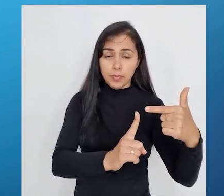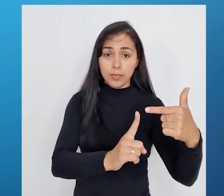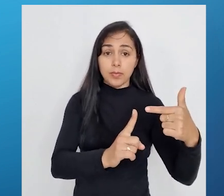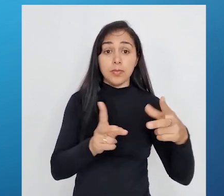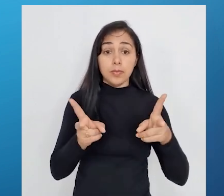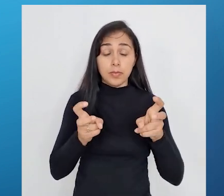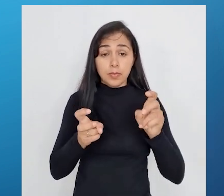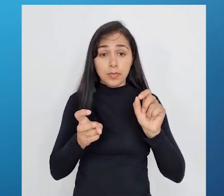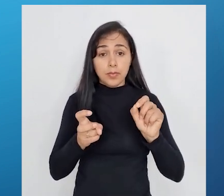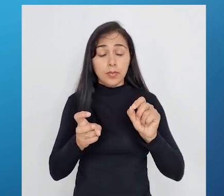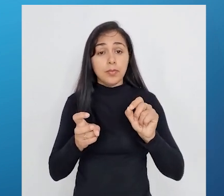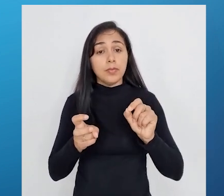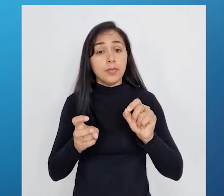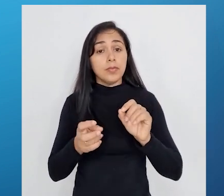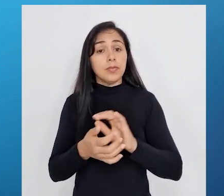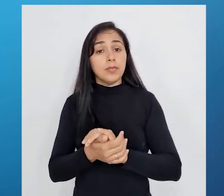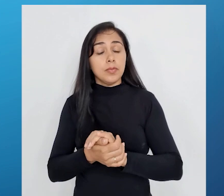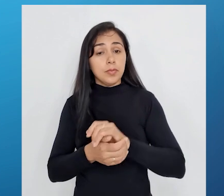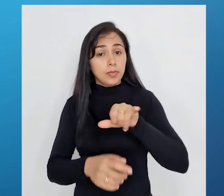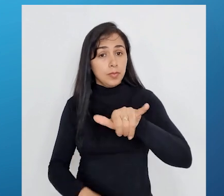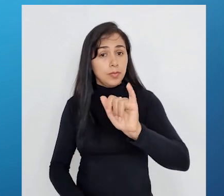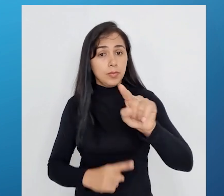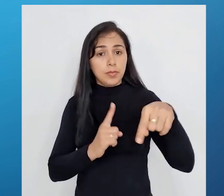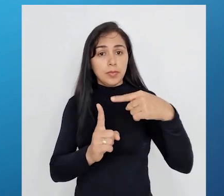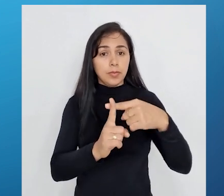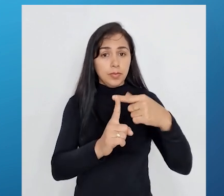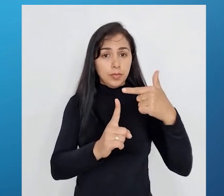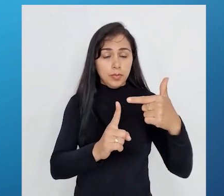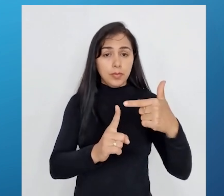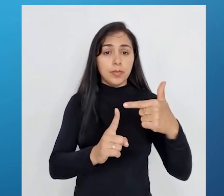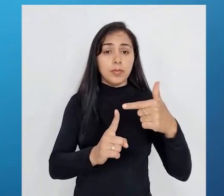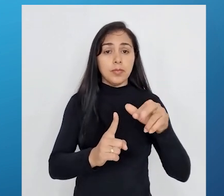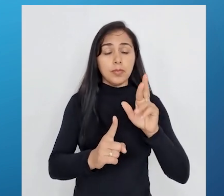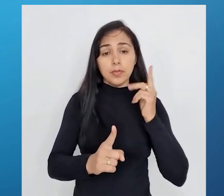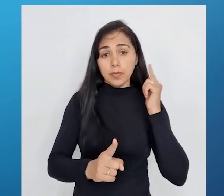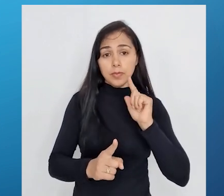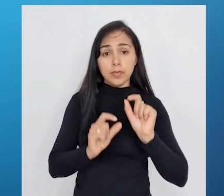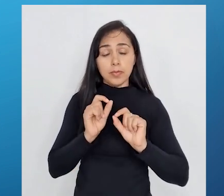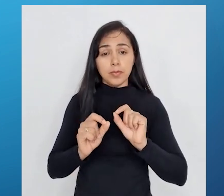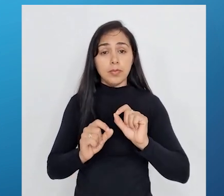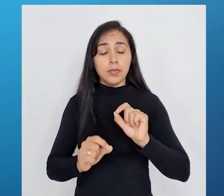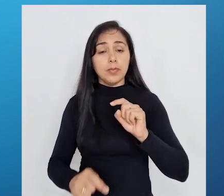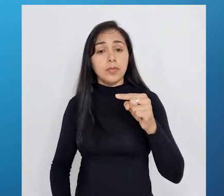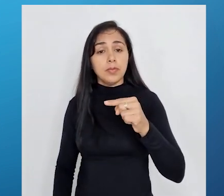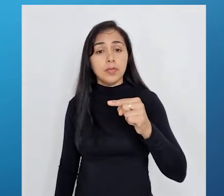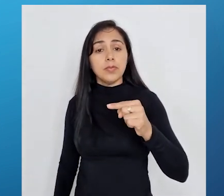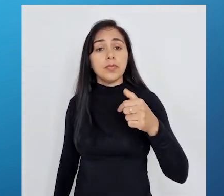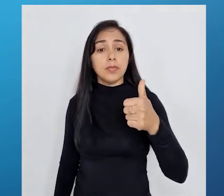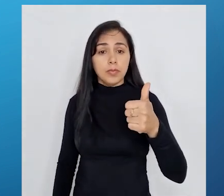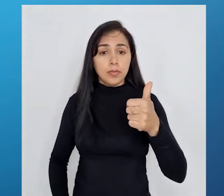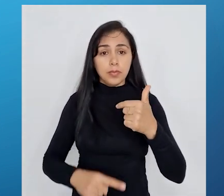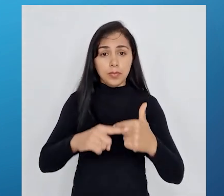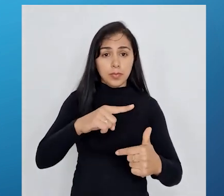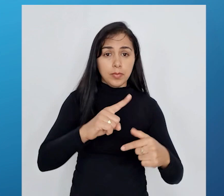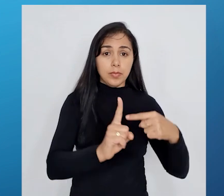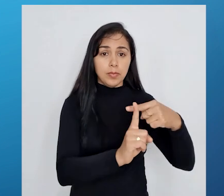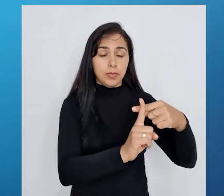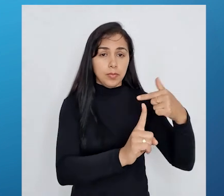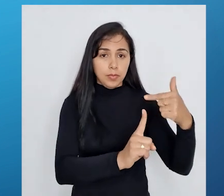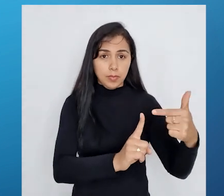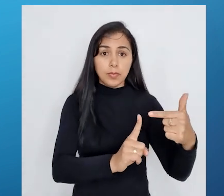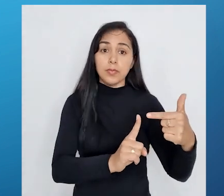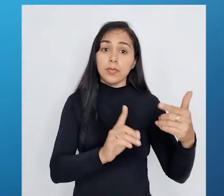do y mais 2, teríamos menos 1 sobre 2, mais 2. Então, nós ficaríamos aqui